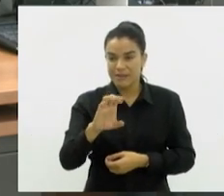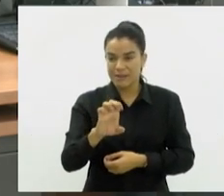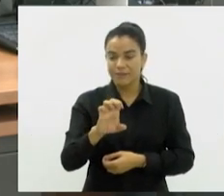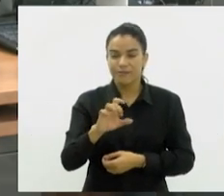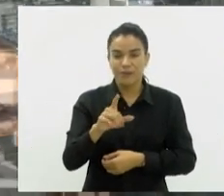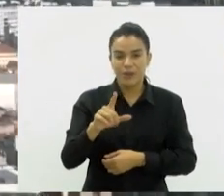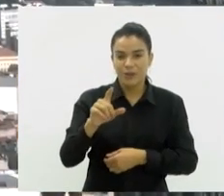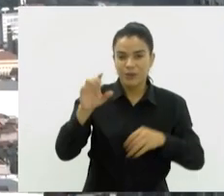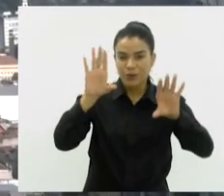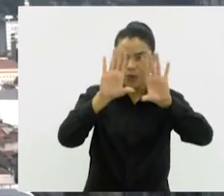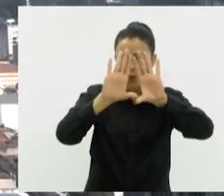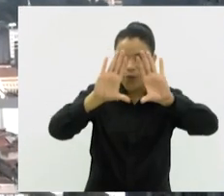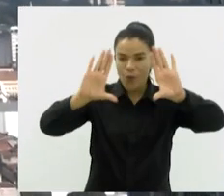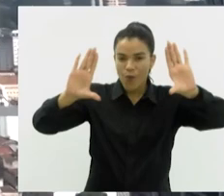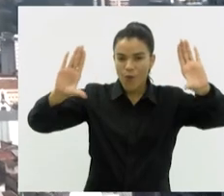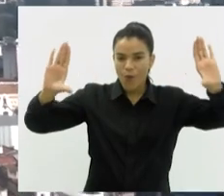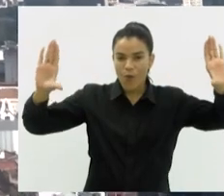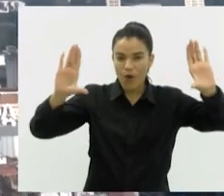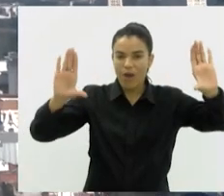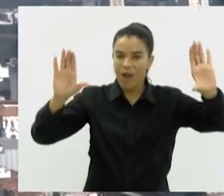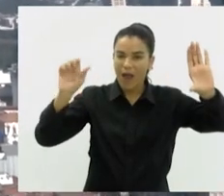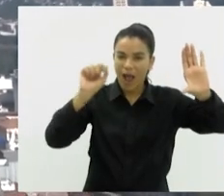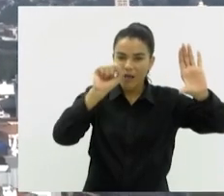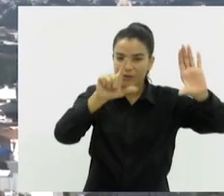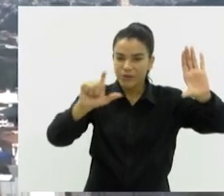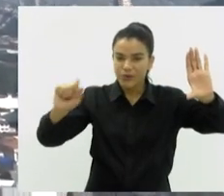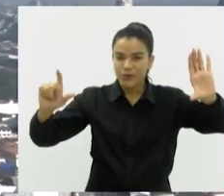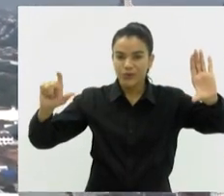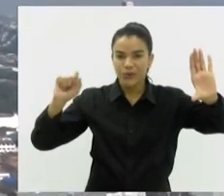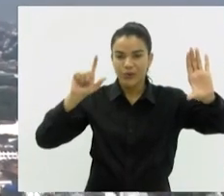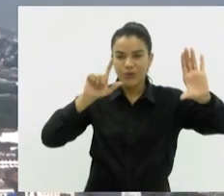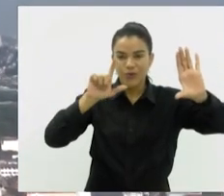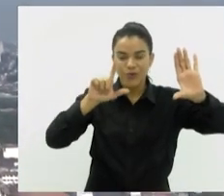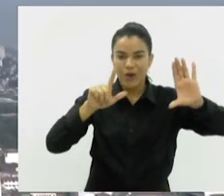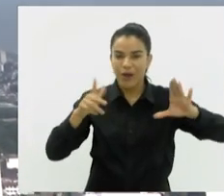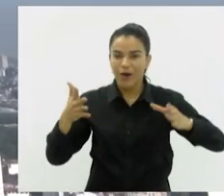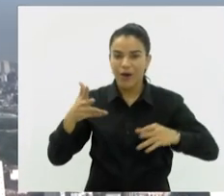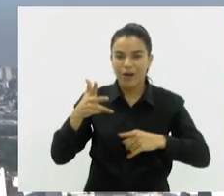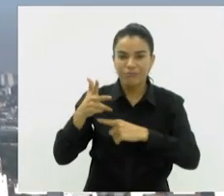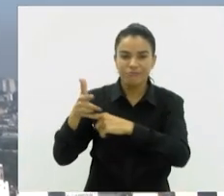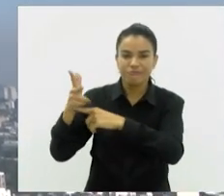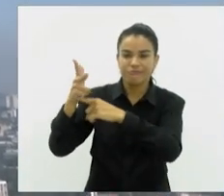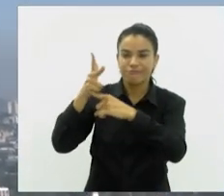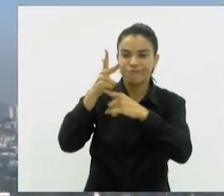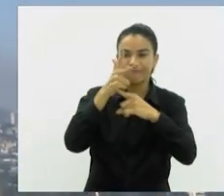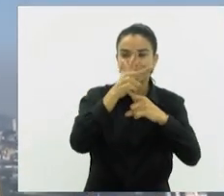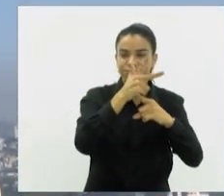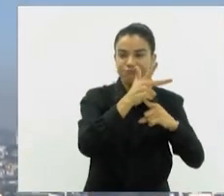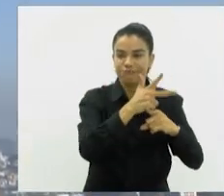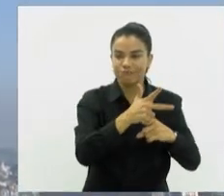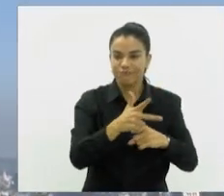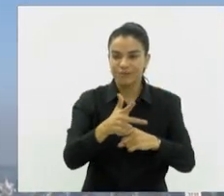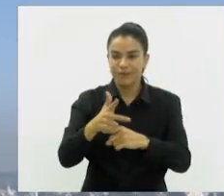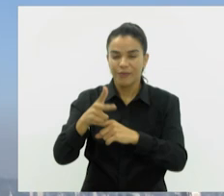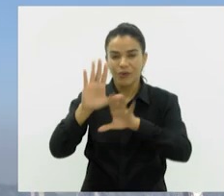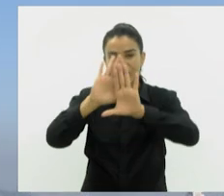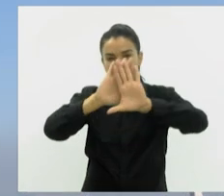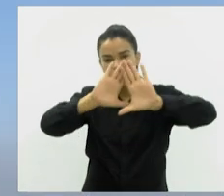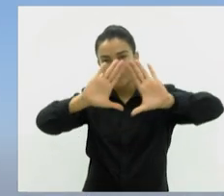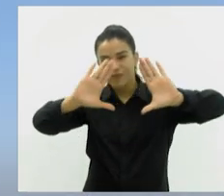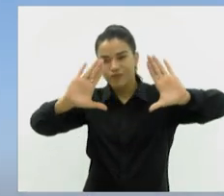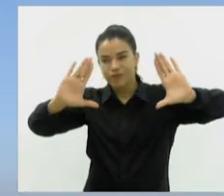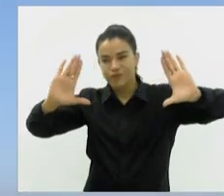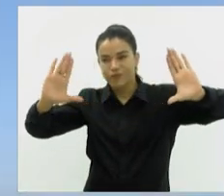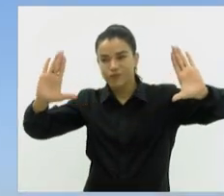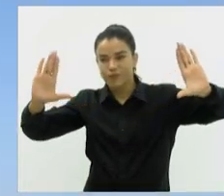Céu Azul no Rio de Janeiro a gente vai fazendo aquele passeio mostrando o céu da cidade